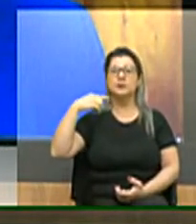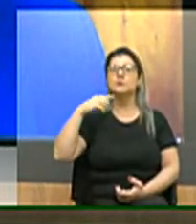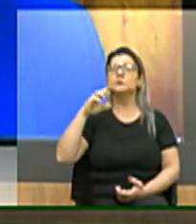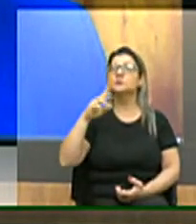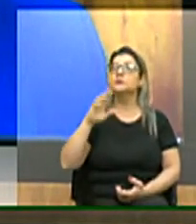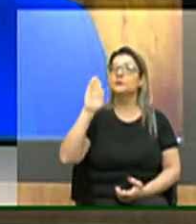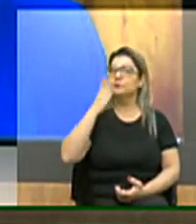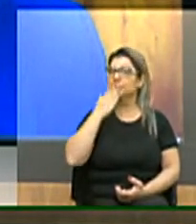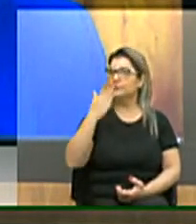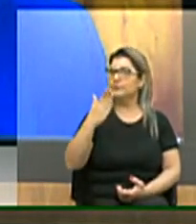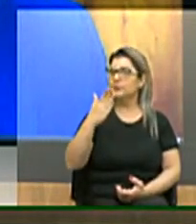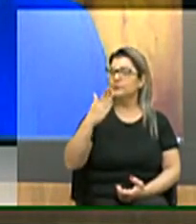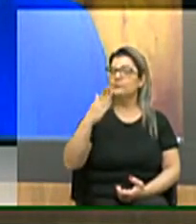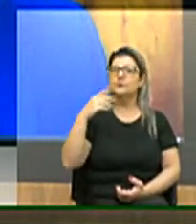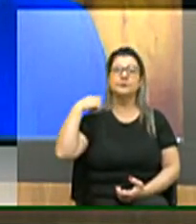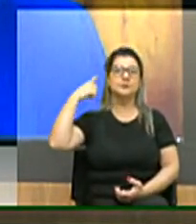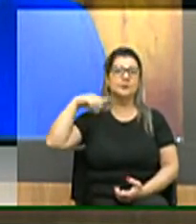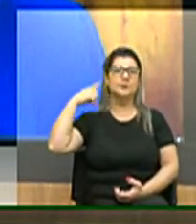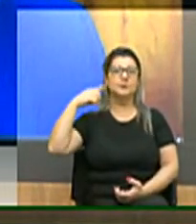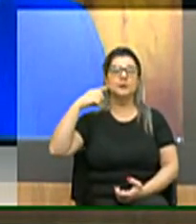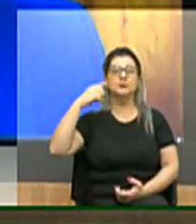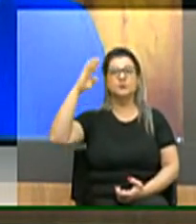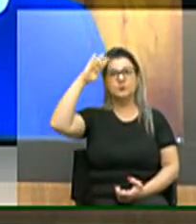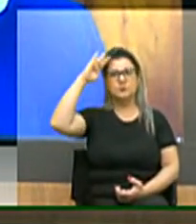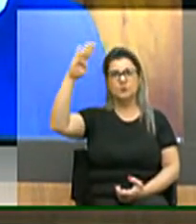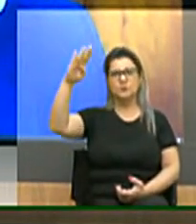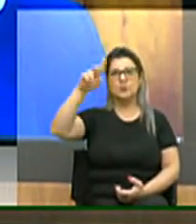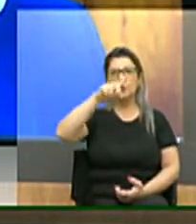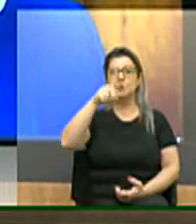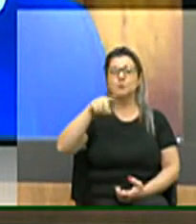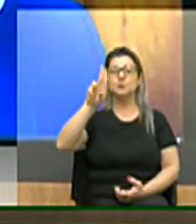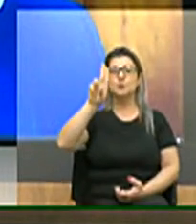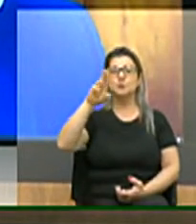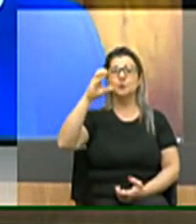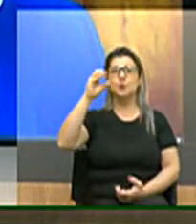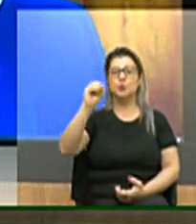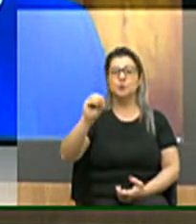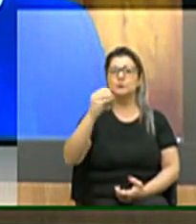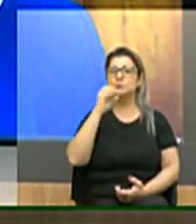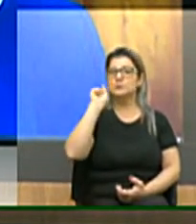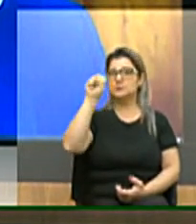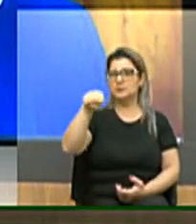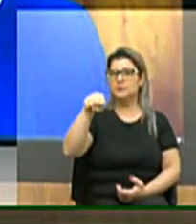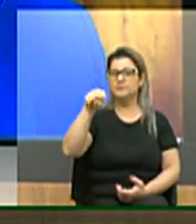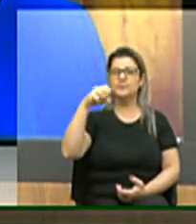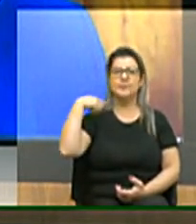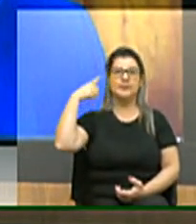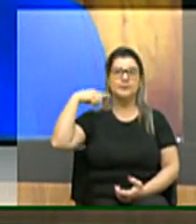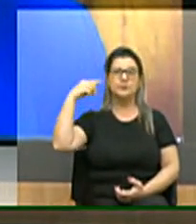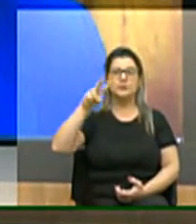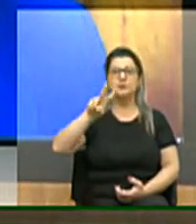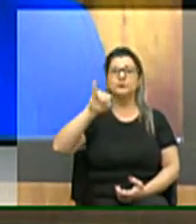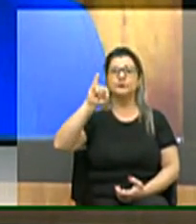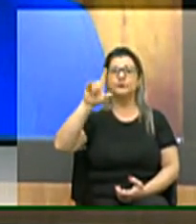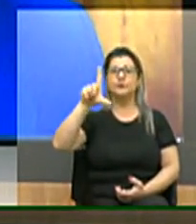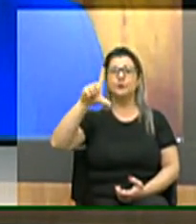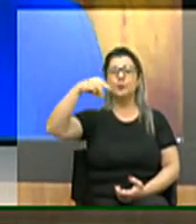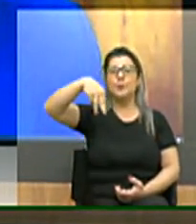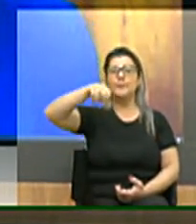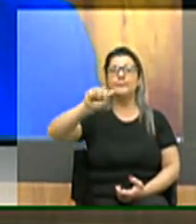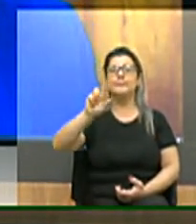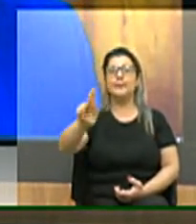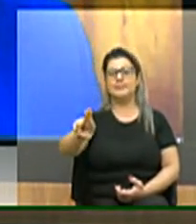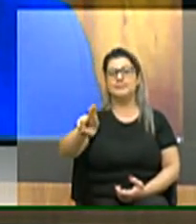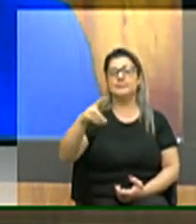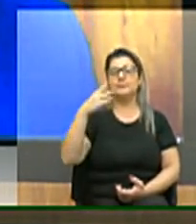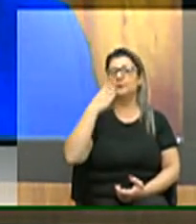Favorável. Deputado Tenente Coronel Zucco. Sim. Deputado Vilmar Lourenço.